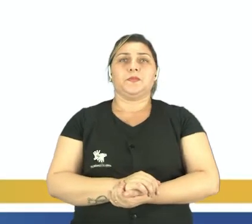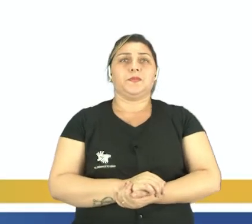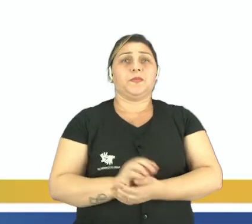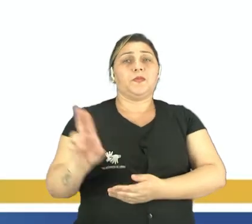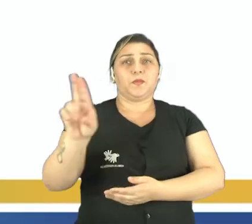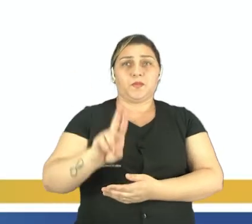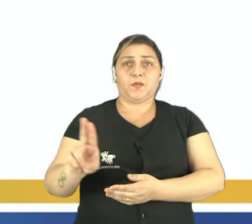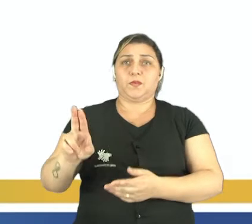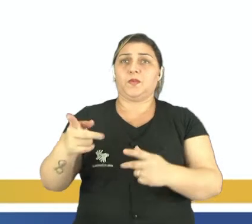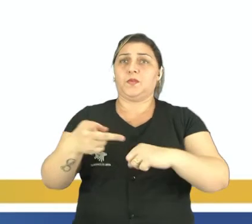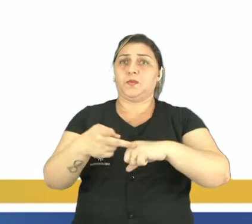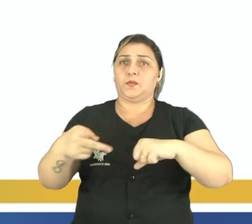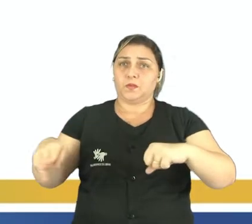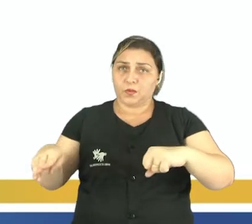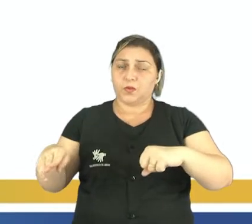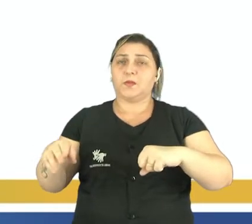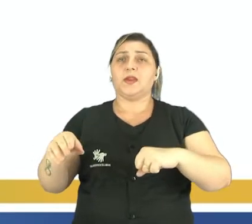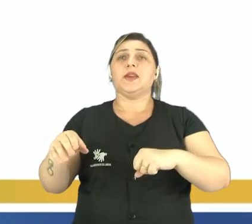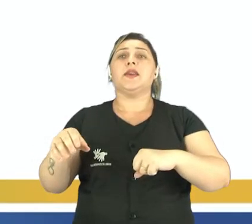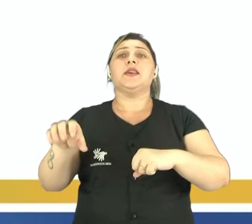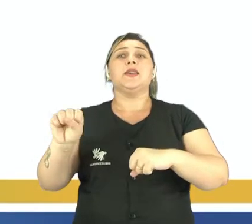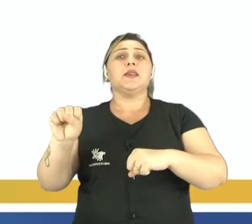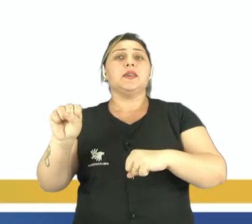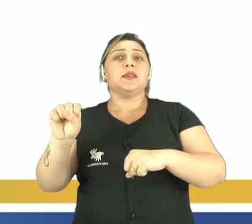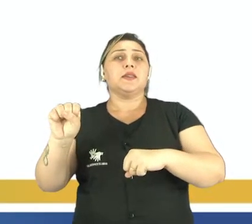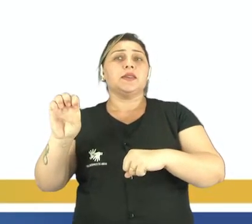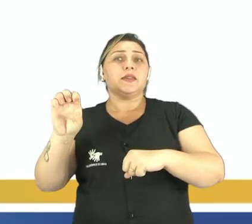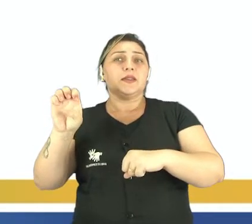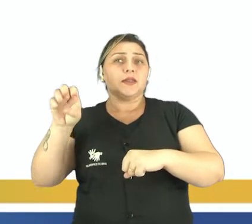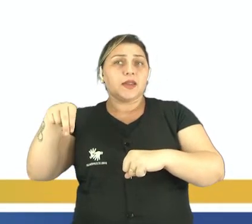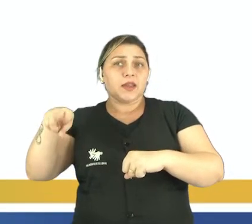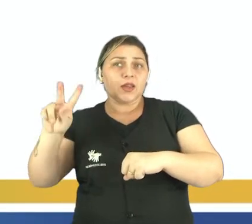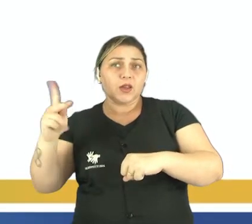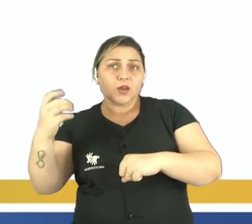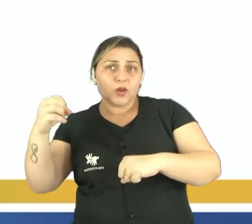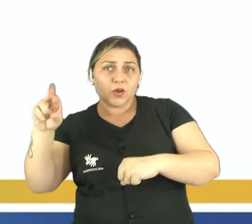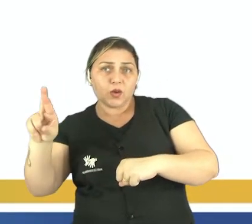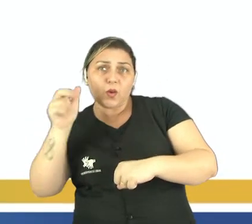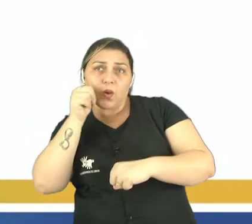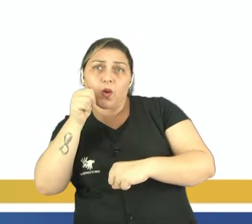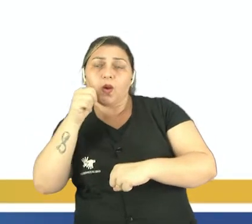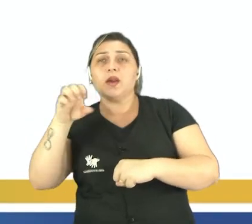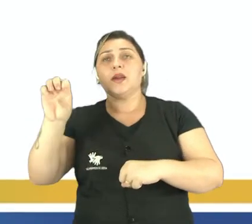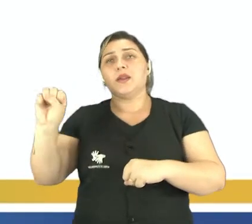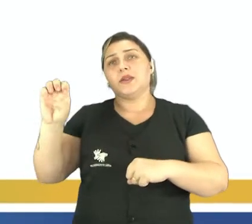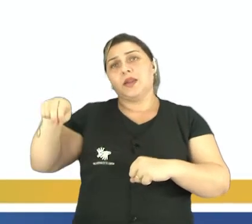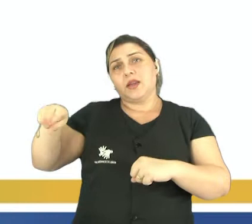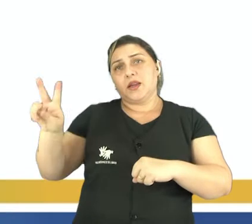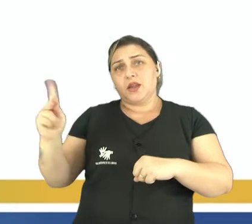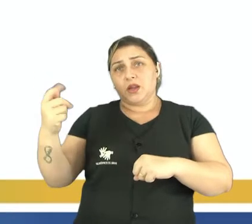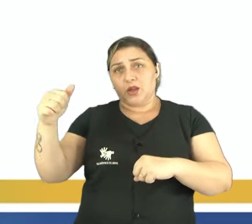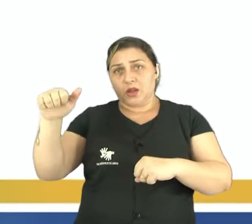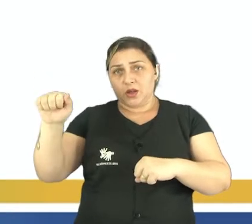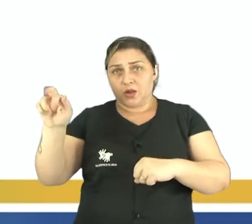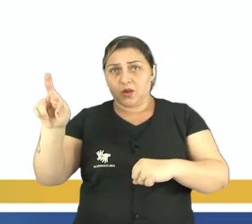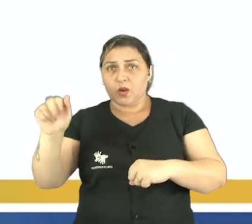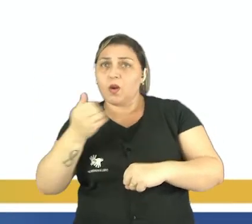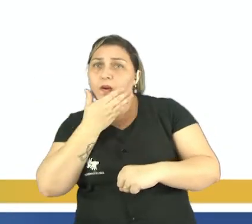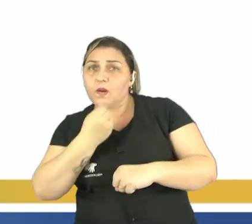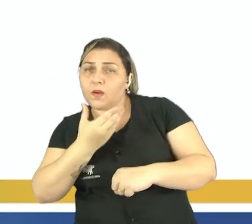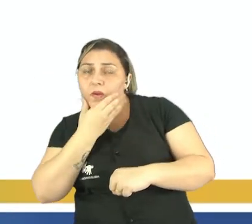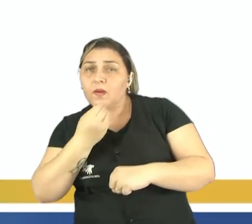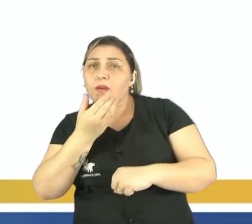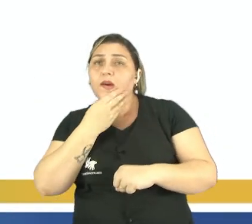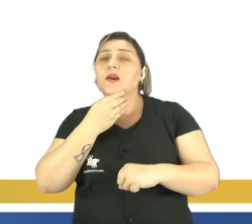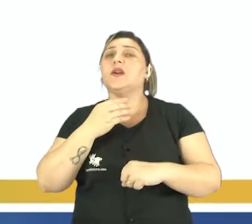O uso de pronomes de tratamento como senhor e senhora, que são pronomes formais, por exemplo. Neste momento, especifique